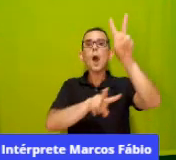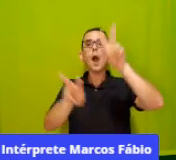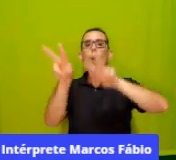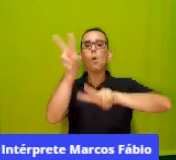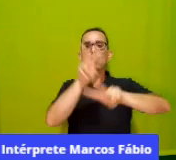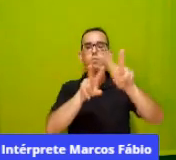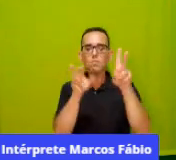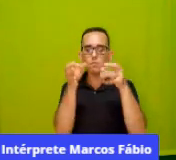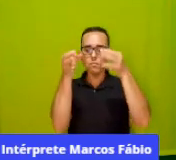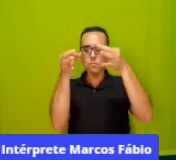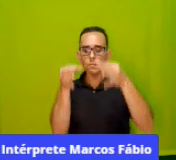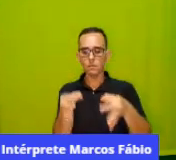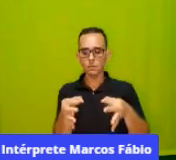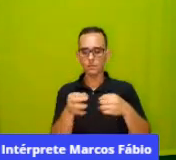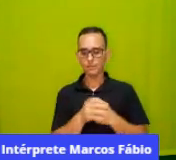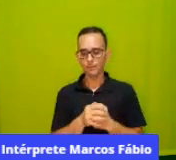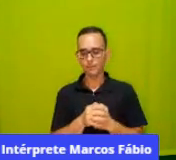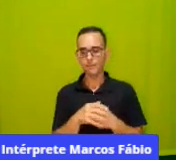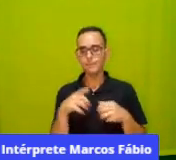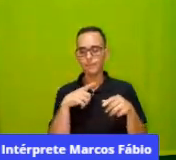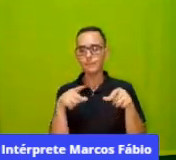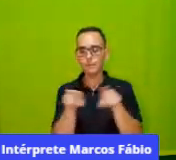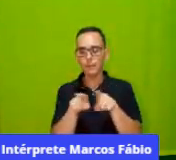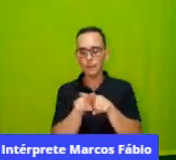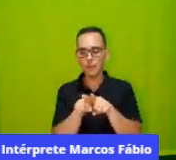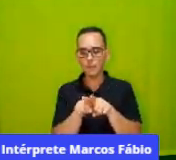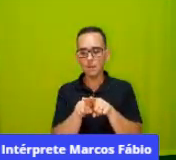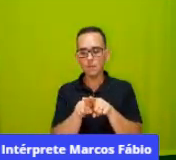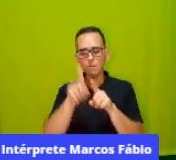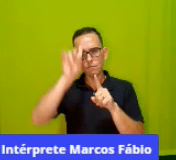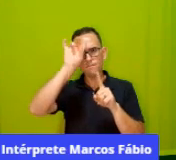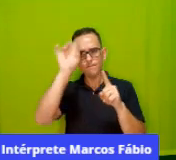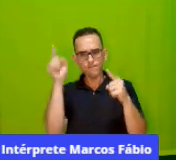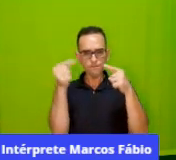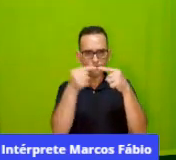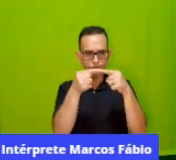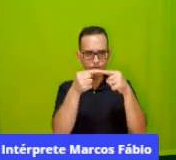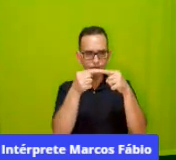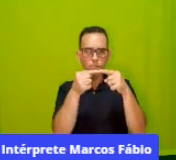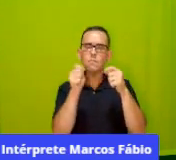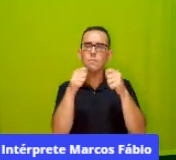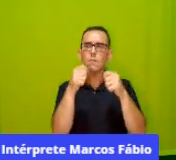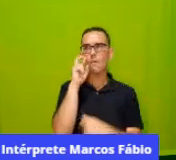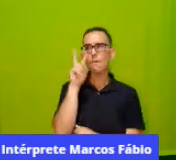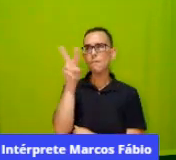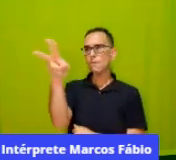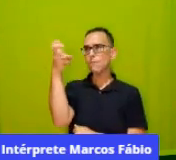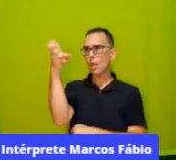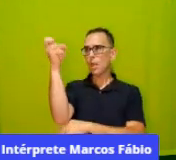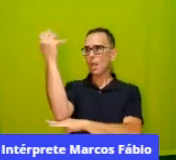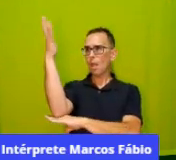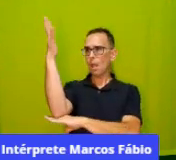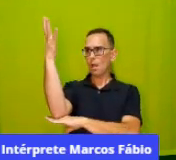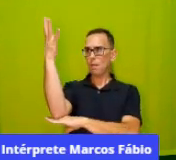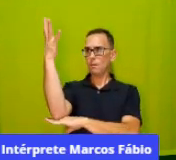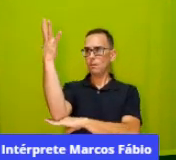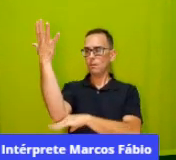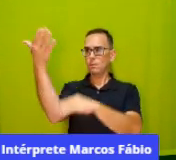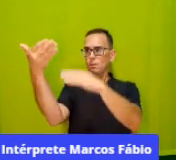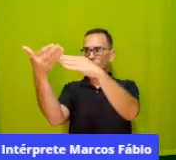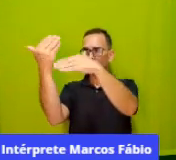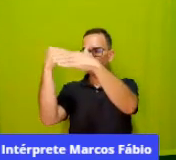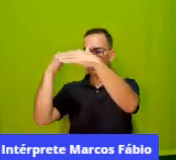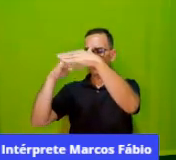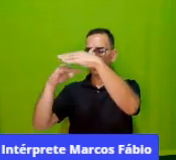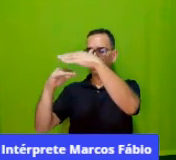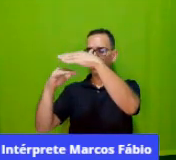bem na frente dele esse material, que ele vai conseguir visualizar, né? Sim. Porque a gente também trabalha muito com pareamento, né?